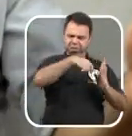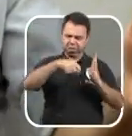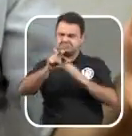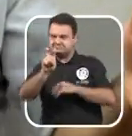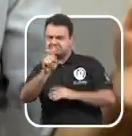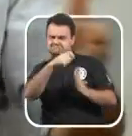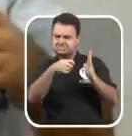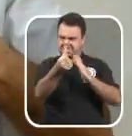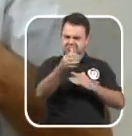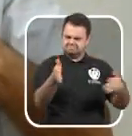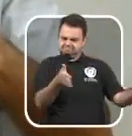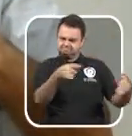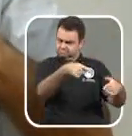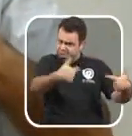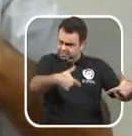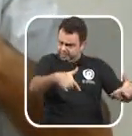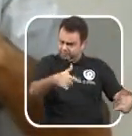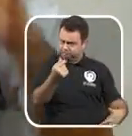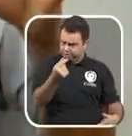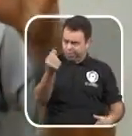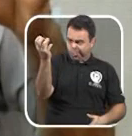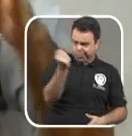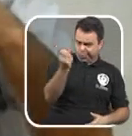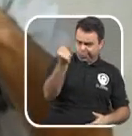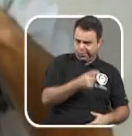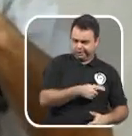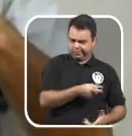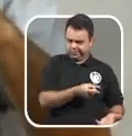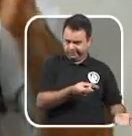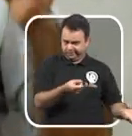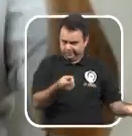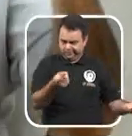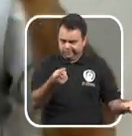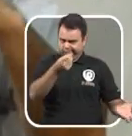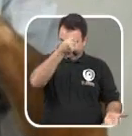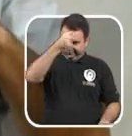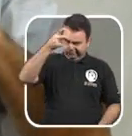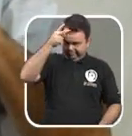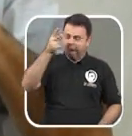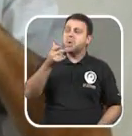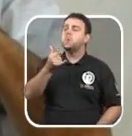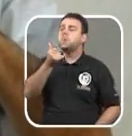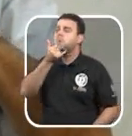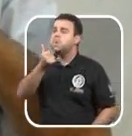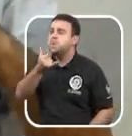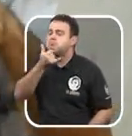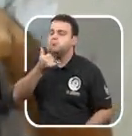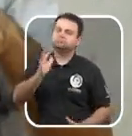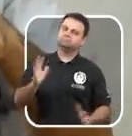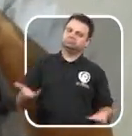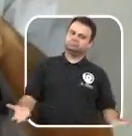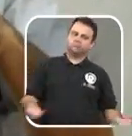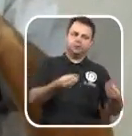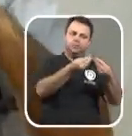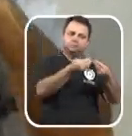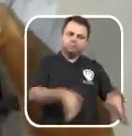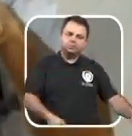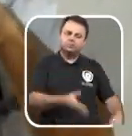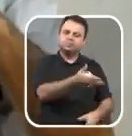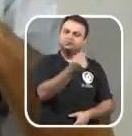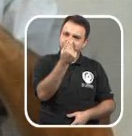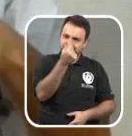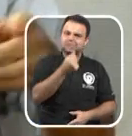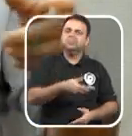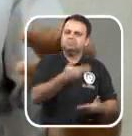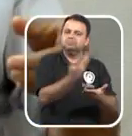engano. Então não é assim. Coisa pública não funciona assim. Eu errei, eu peço desculpa. Não, teve prejuízo ao erário. Quem vai